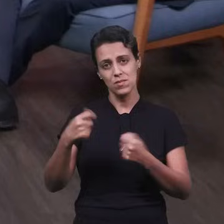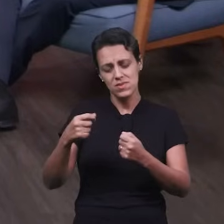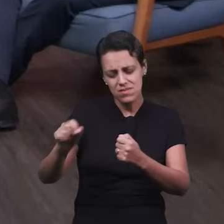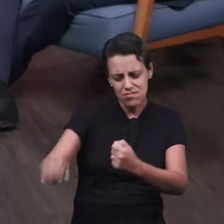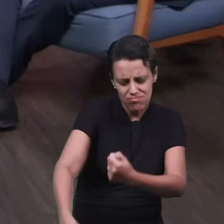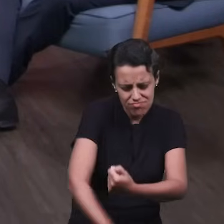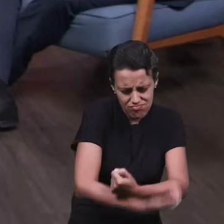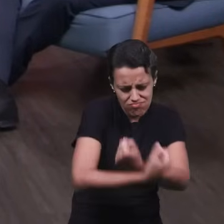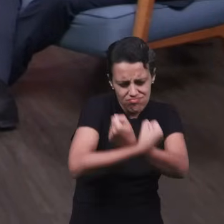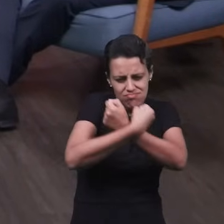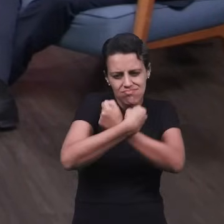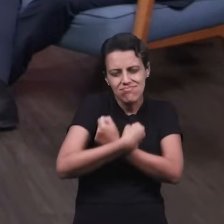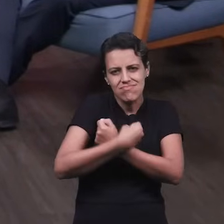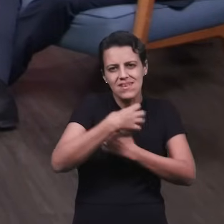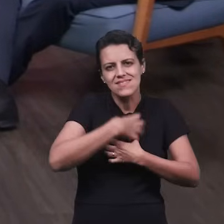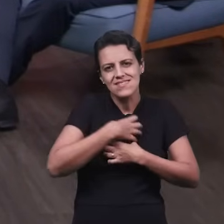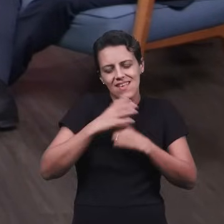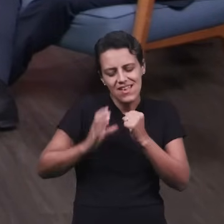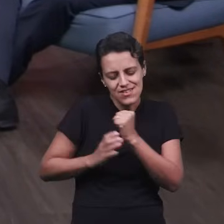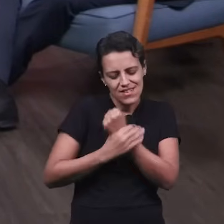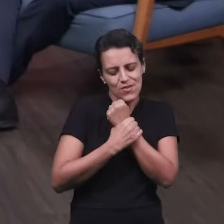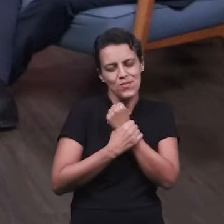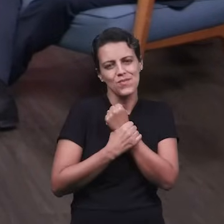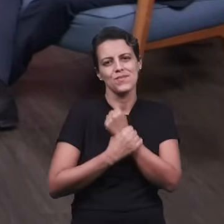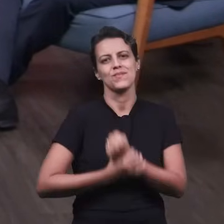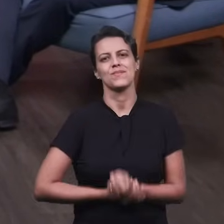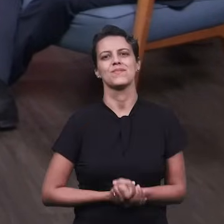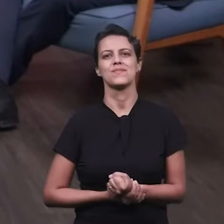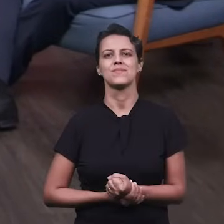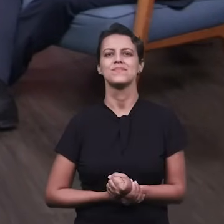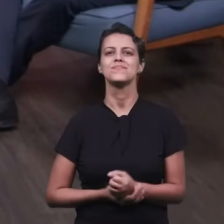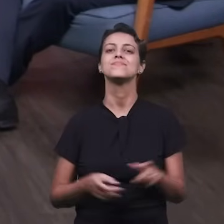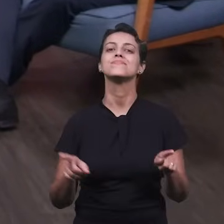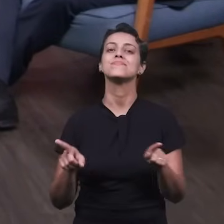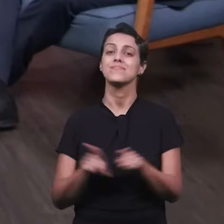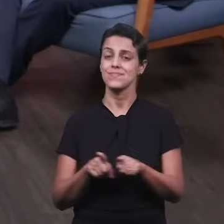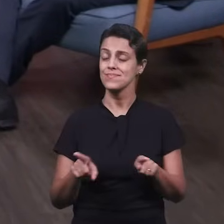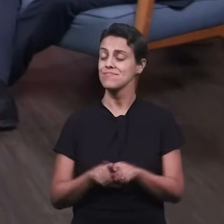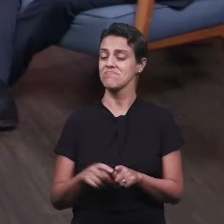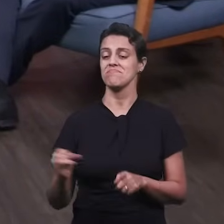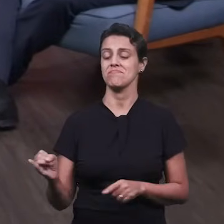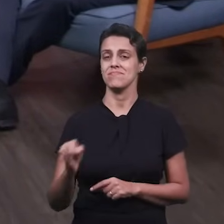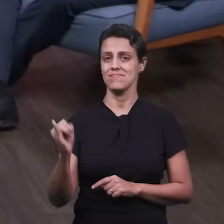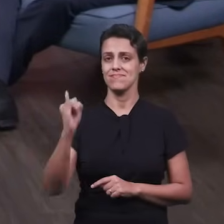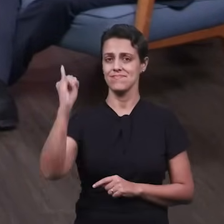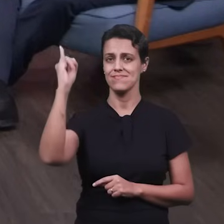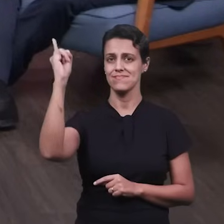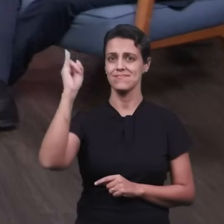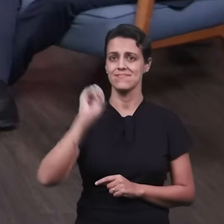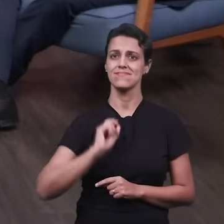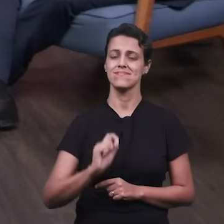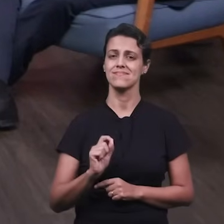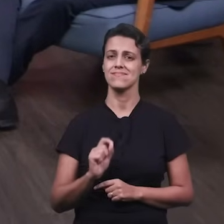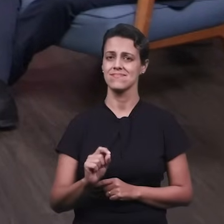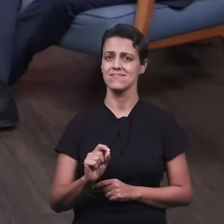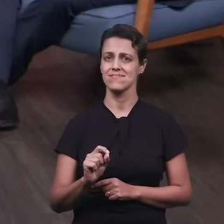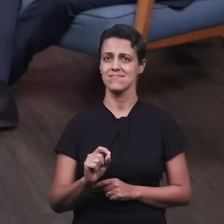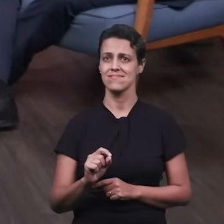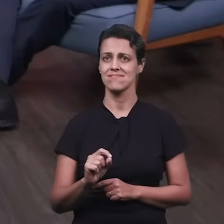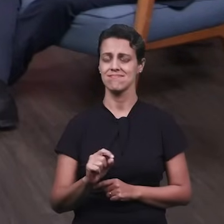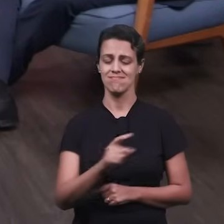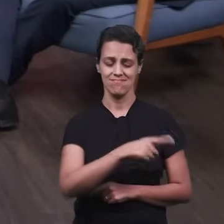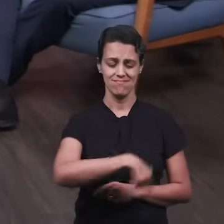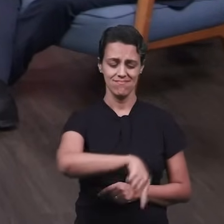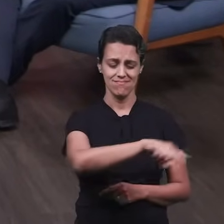dependente do pastor, dependente do pastor. A segurança dela está no pastor. E uma questão muito importante é que